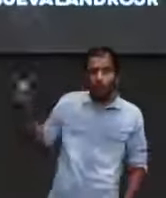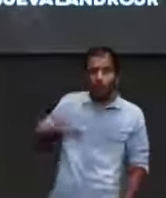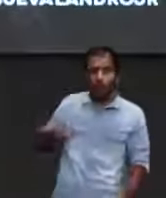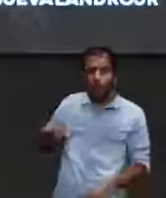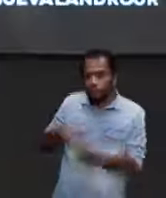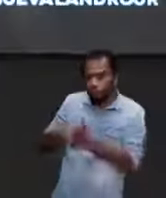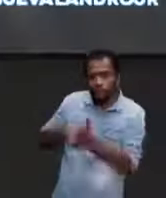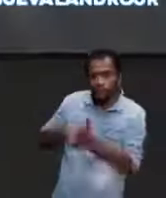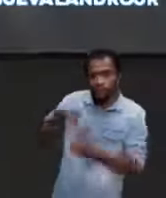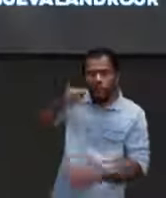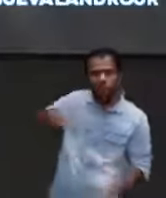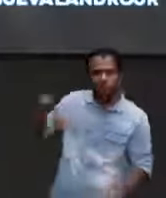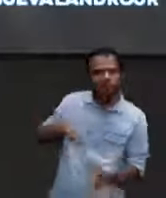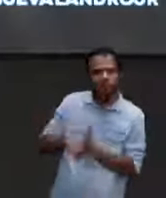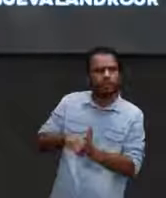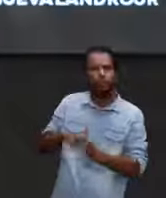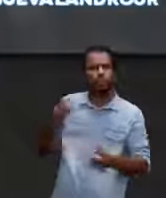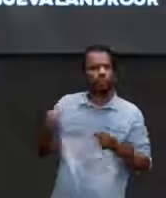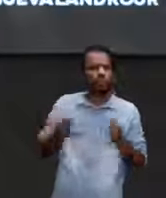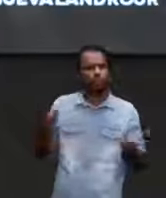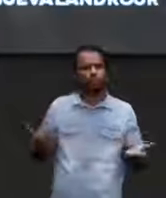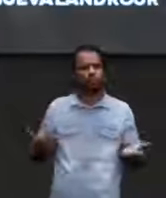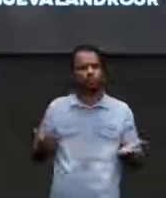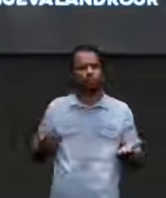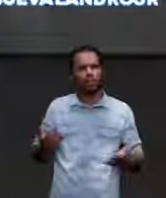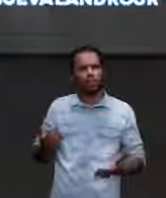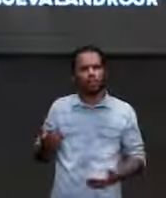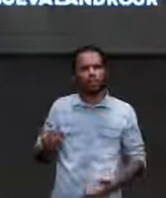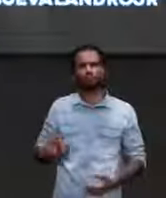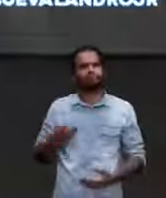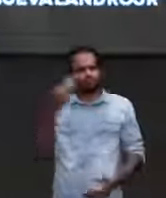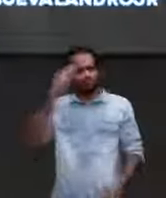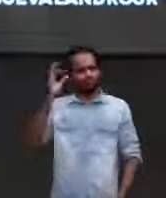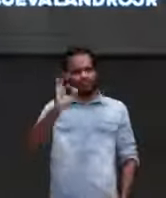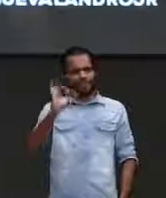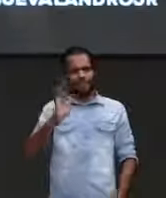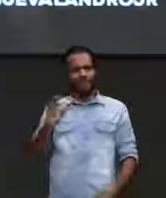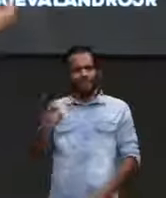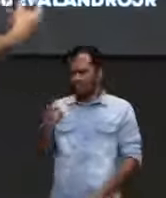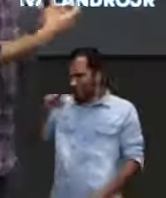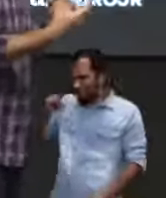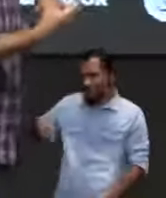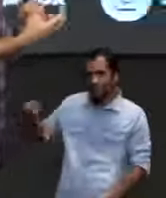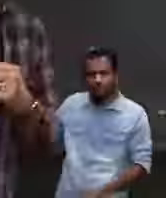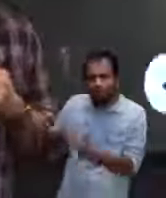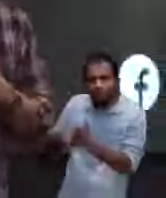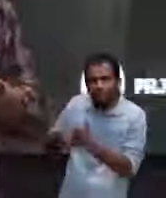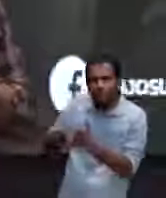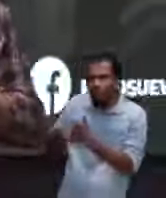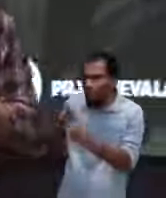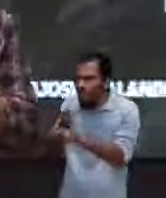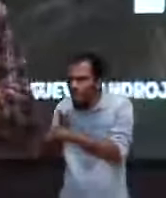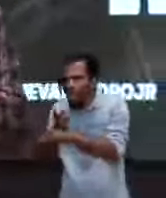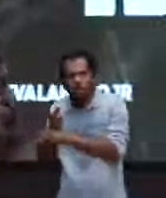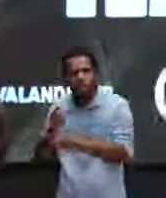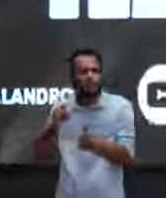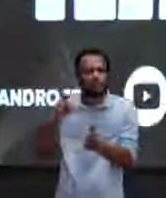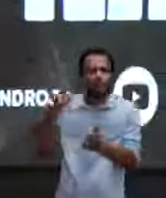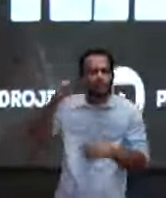investigar você vai suspender eu entendo entendo suspender investigação